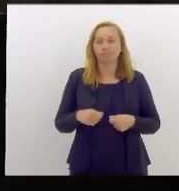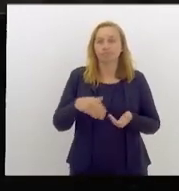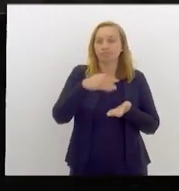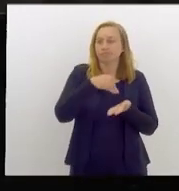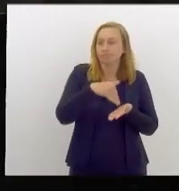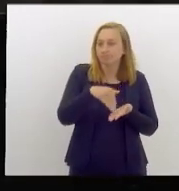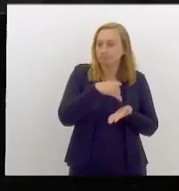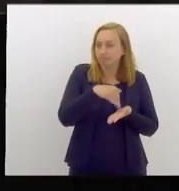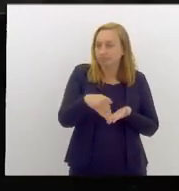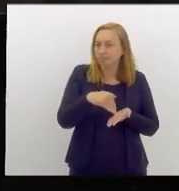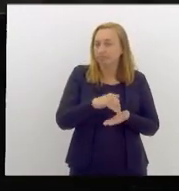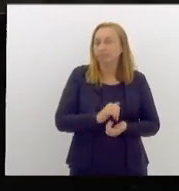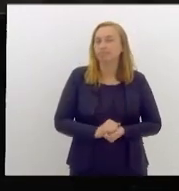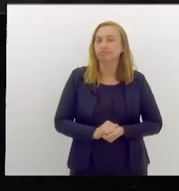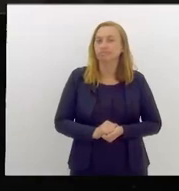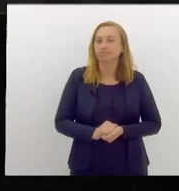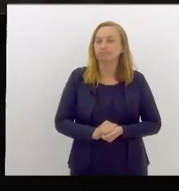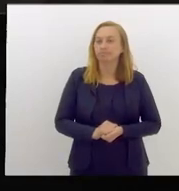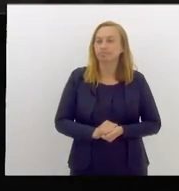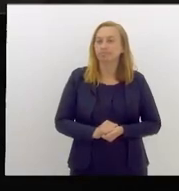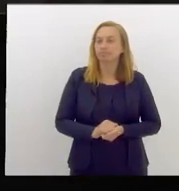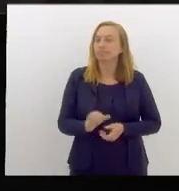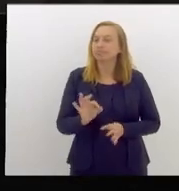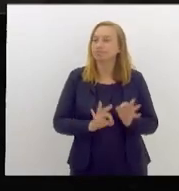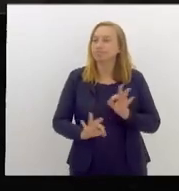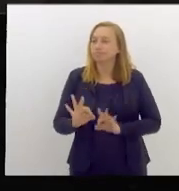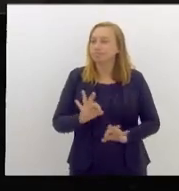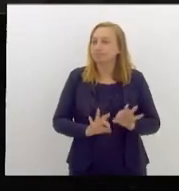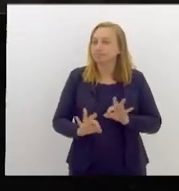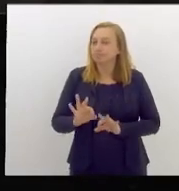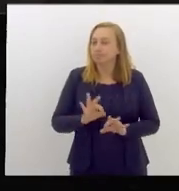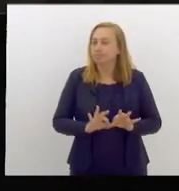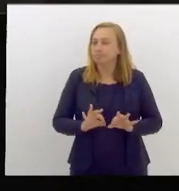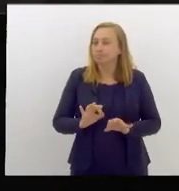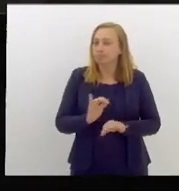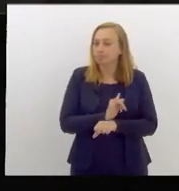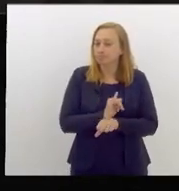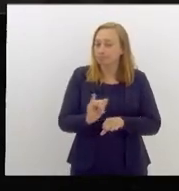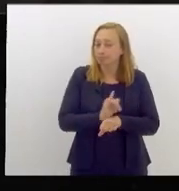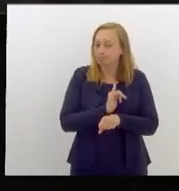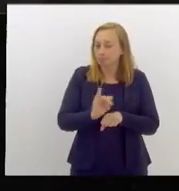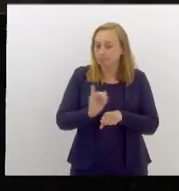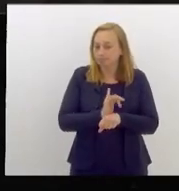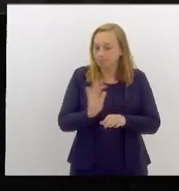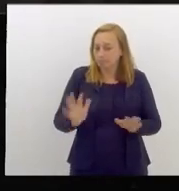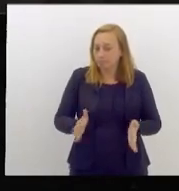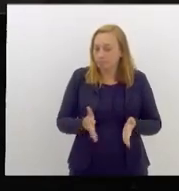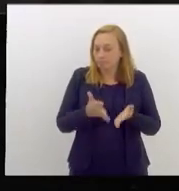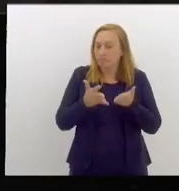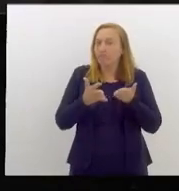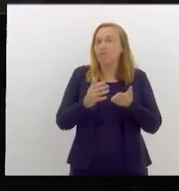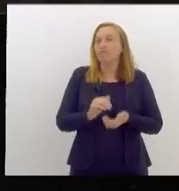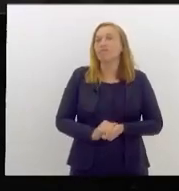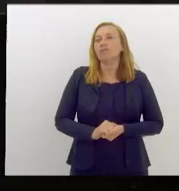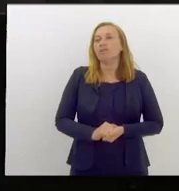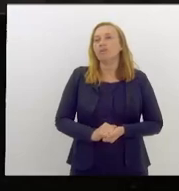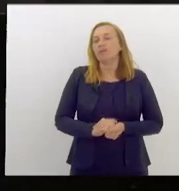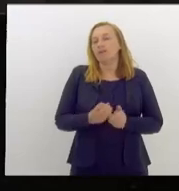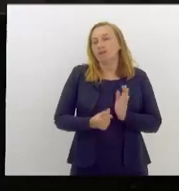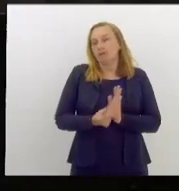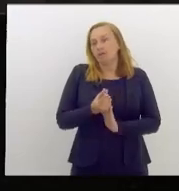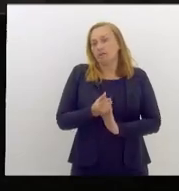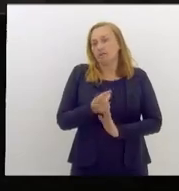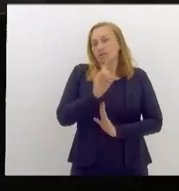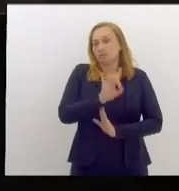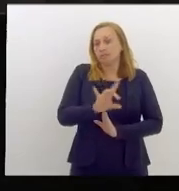secretaria de planejamento se empenha elaborar rubricas orçamentárias para